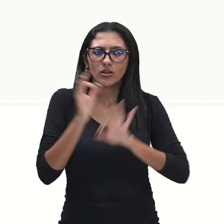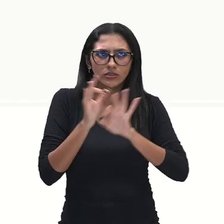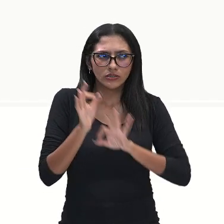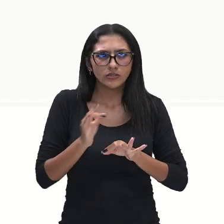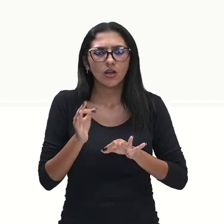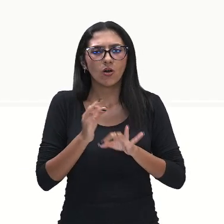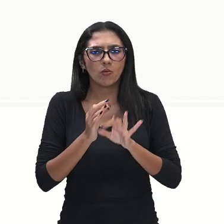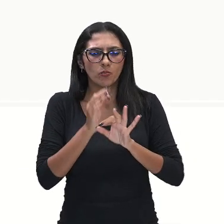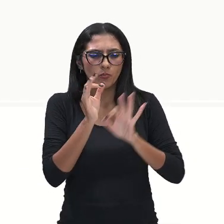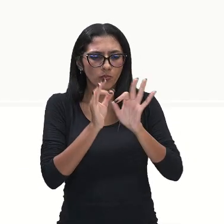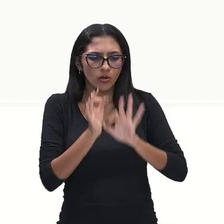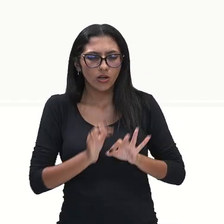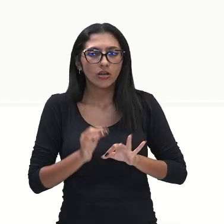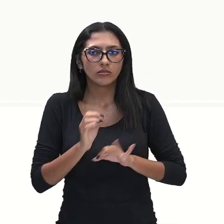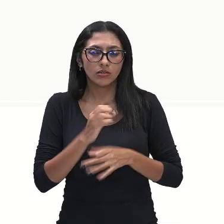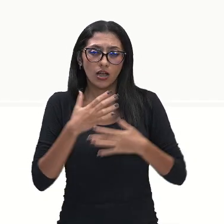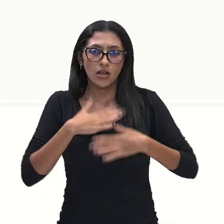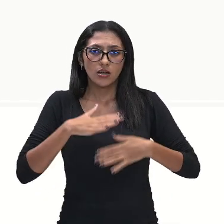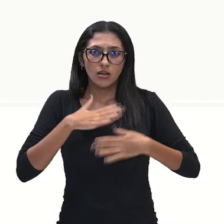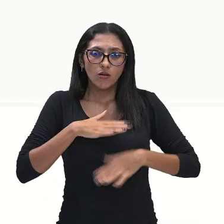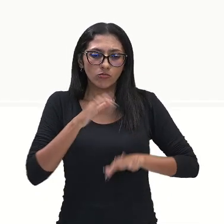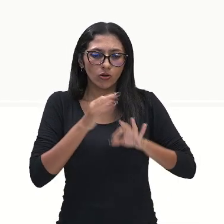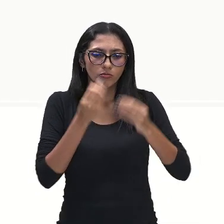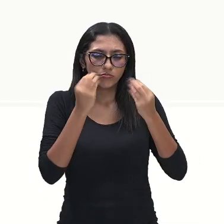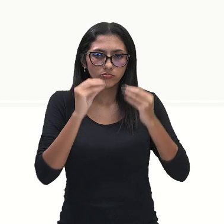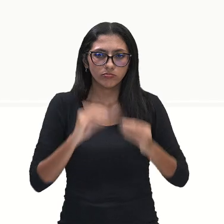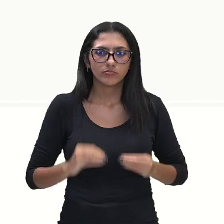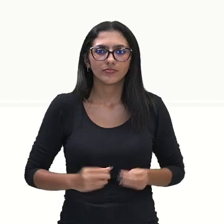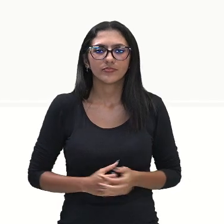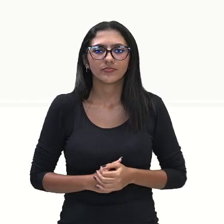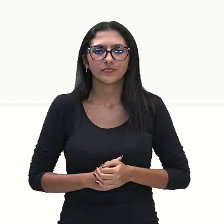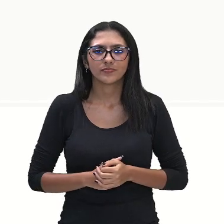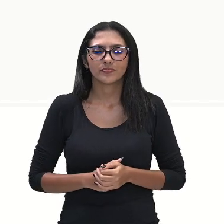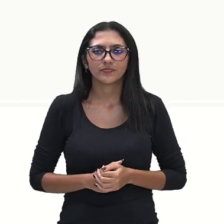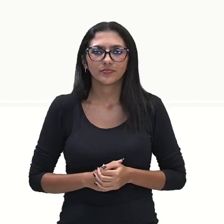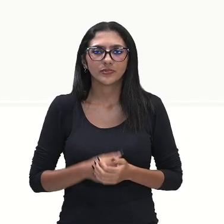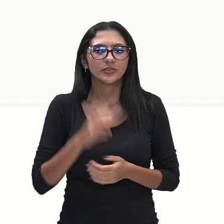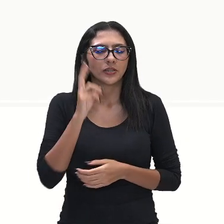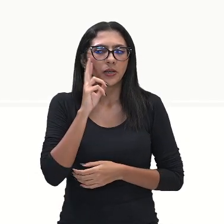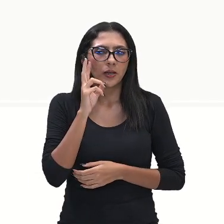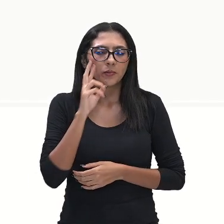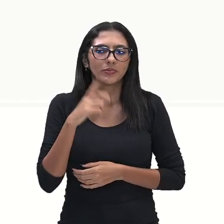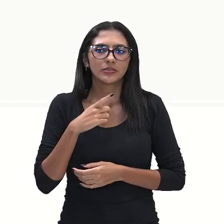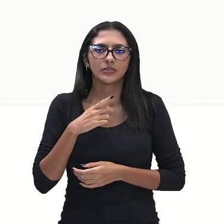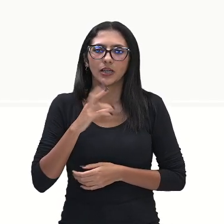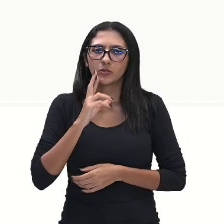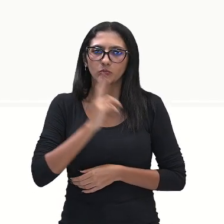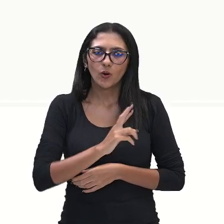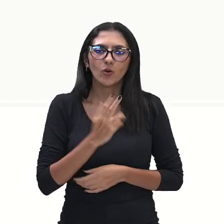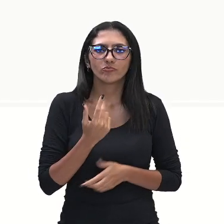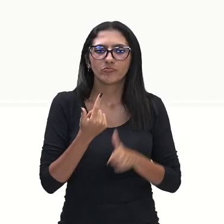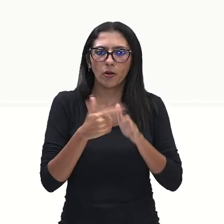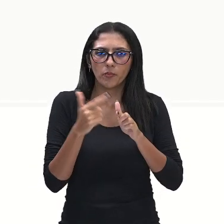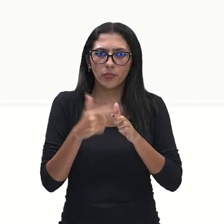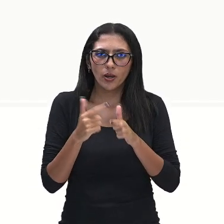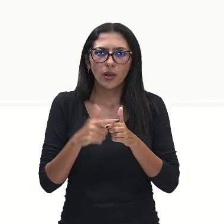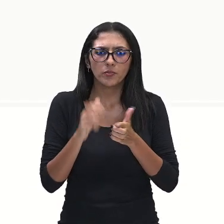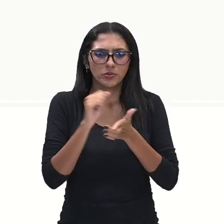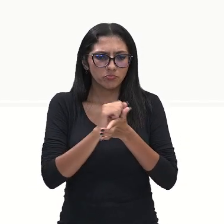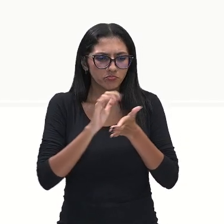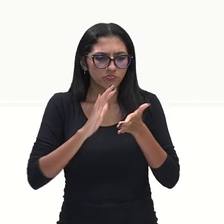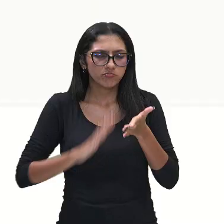com bastante calma, não se esqueçam que, como a gente está resolvendo um problema que envolve